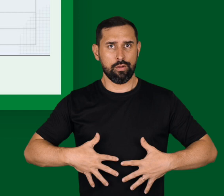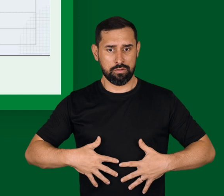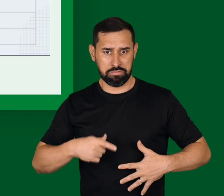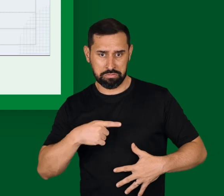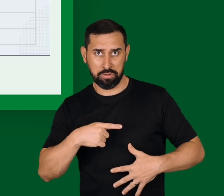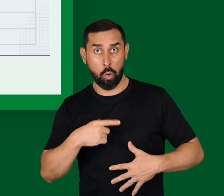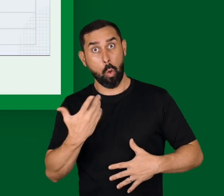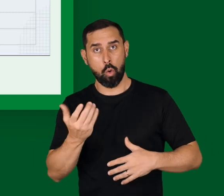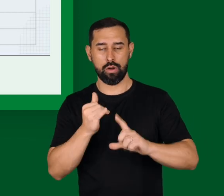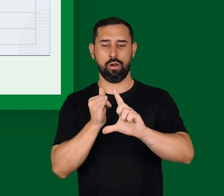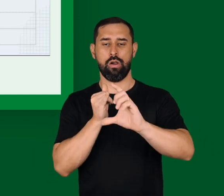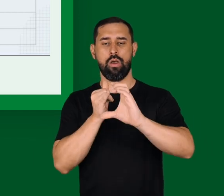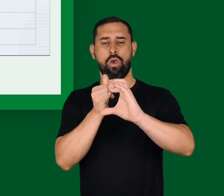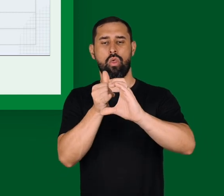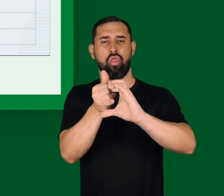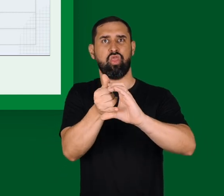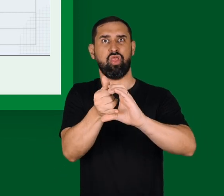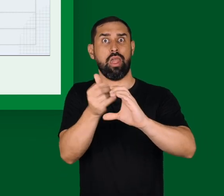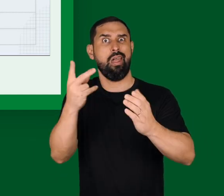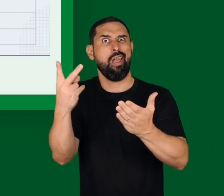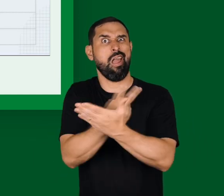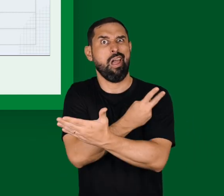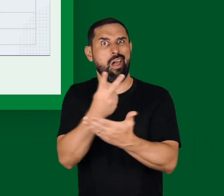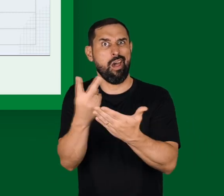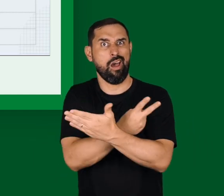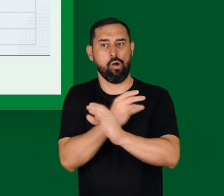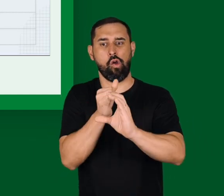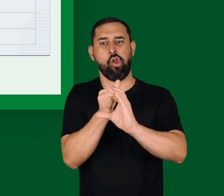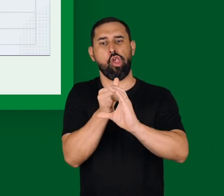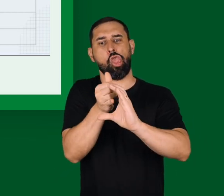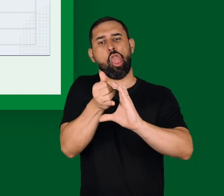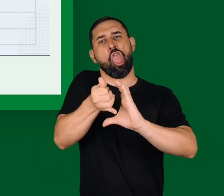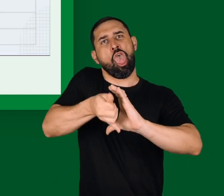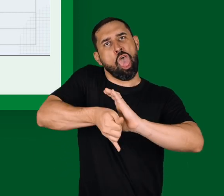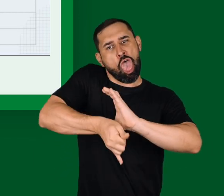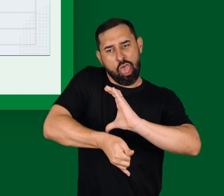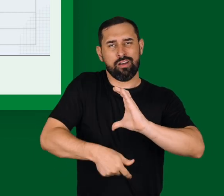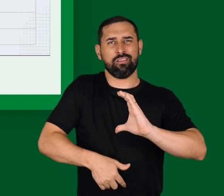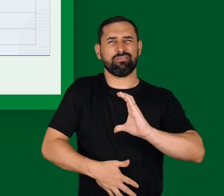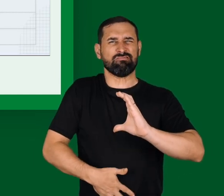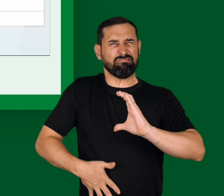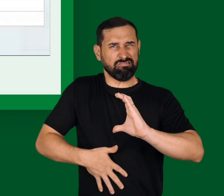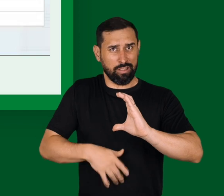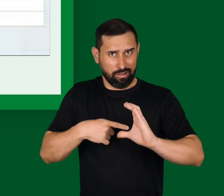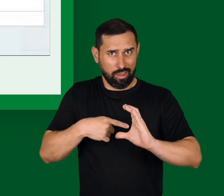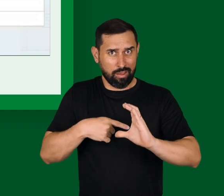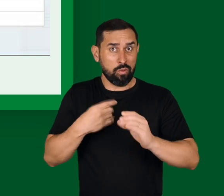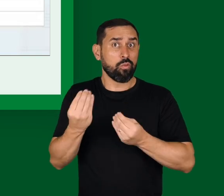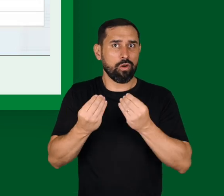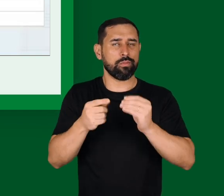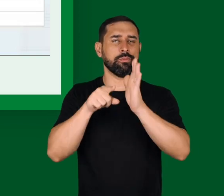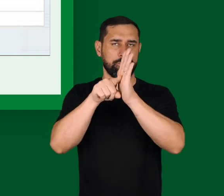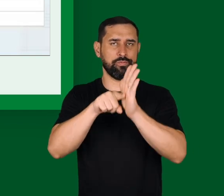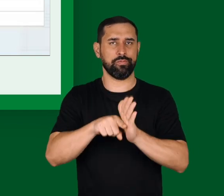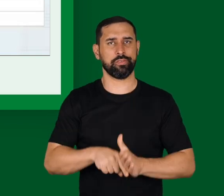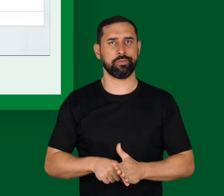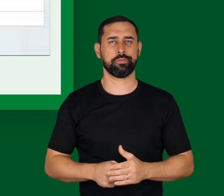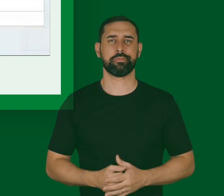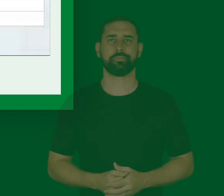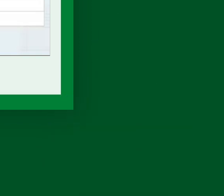fez uma intubação inadequada, né, e aquele tubo foi para a via digestiva. Então,